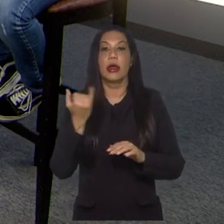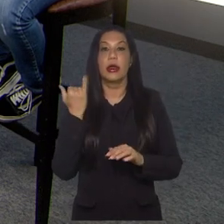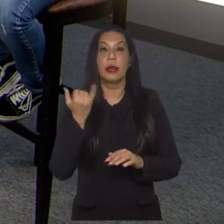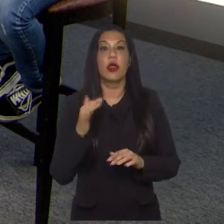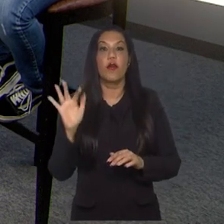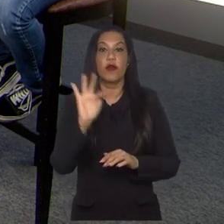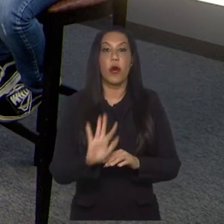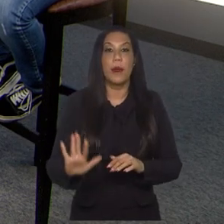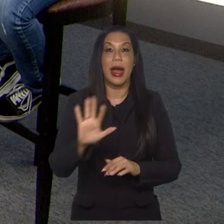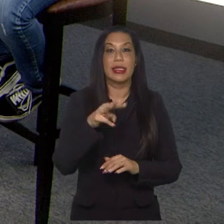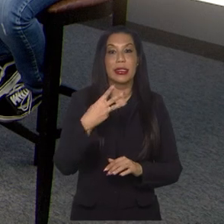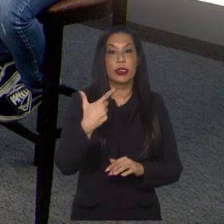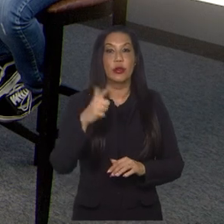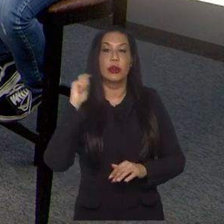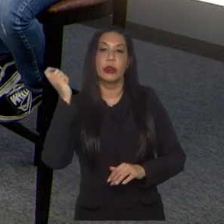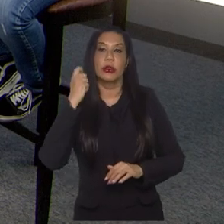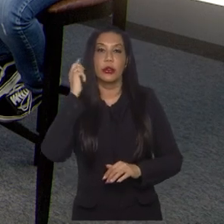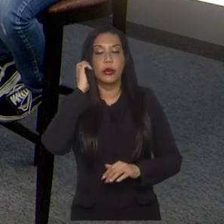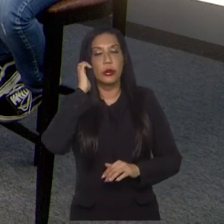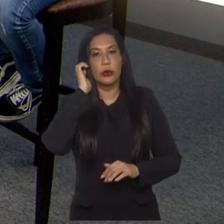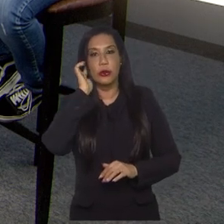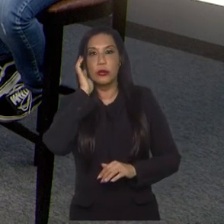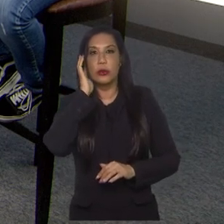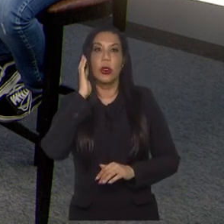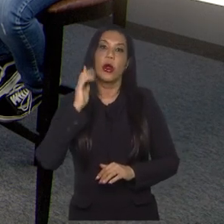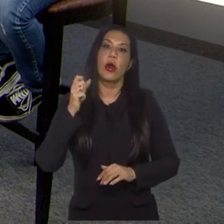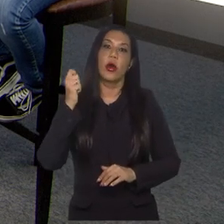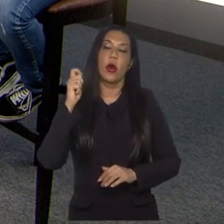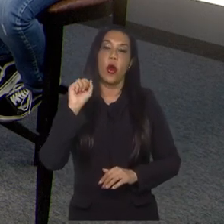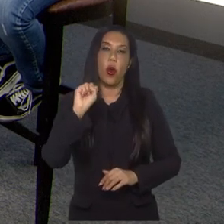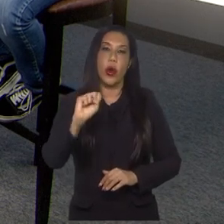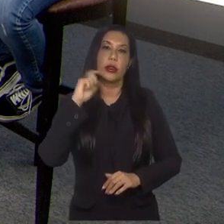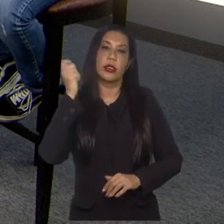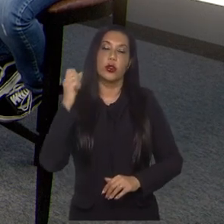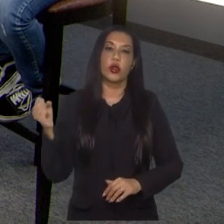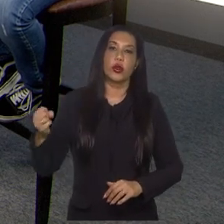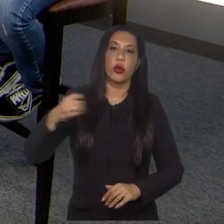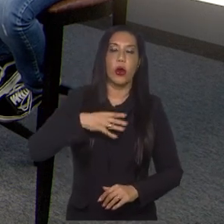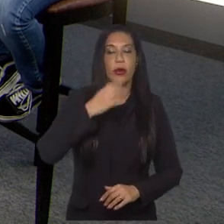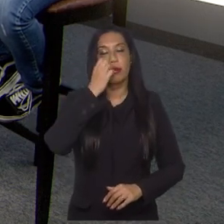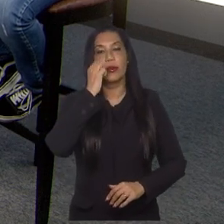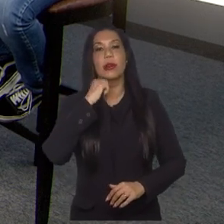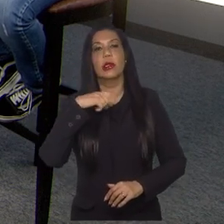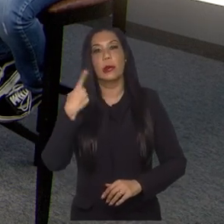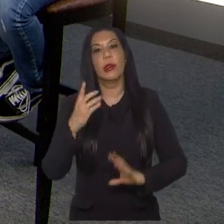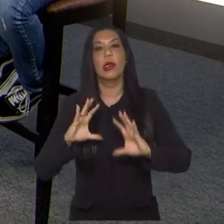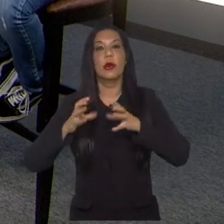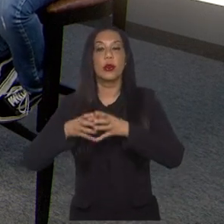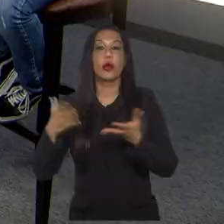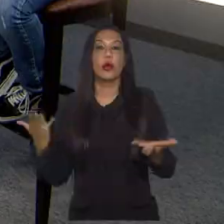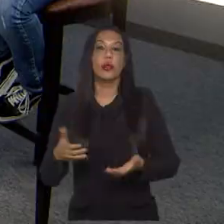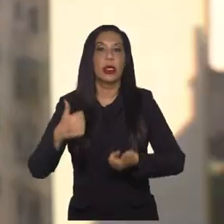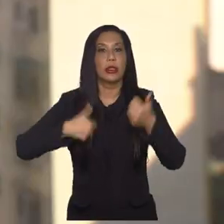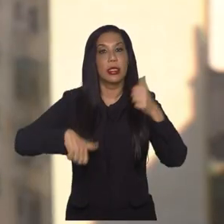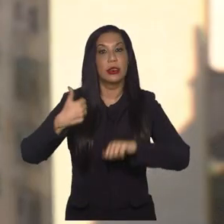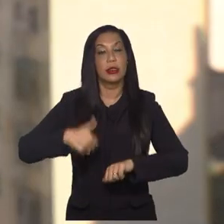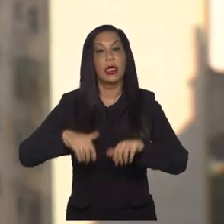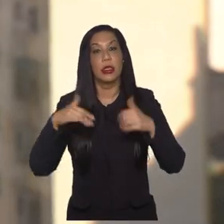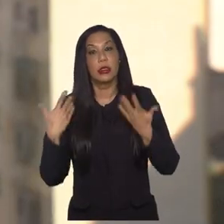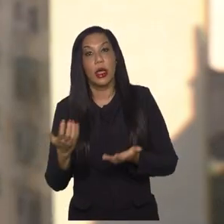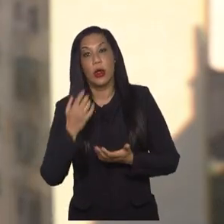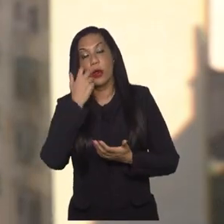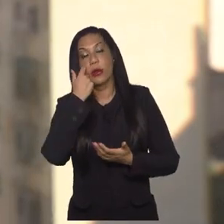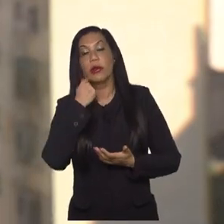32 seleções. Daí a gente também tem as 8 estreantes, né? E, inclusive, uma delas está justamente nesse grupo que a gente vai analisar. Então,